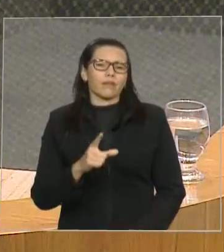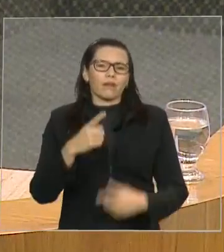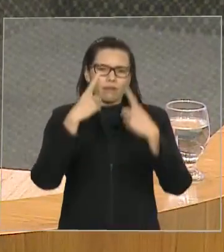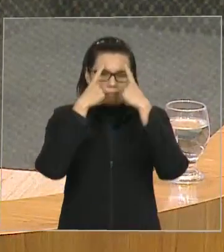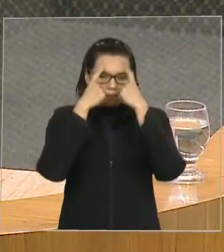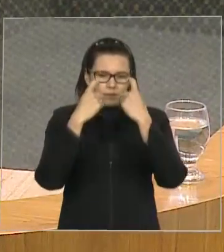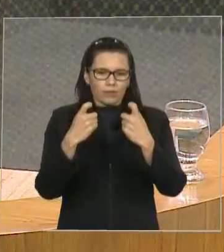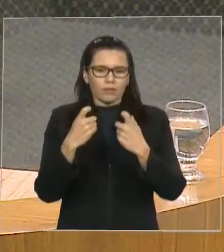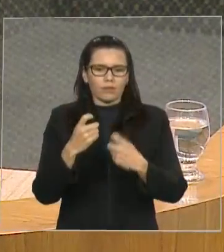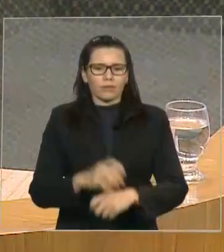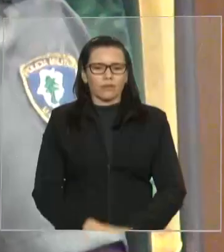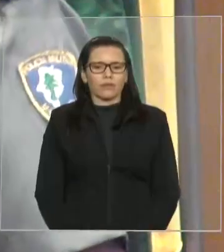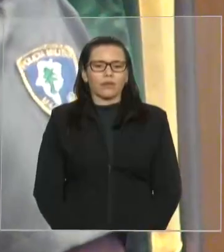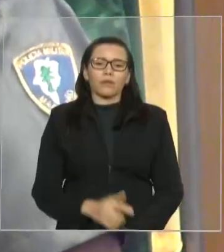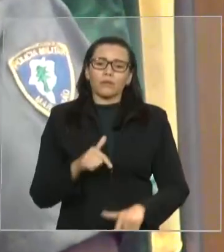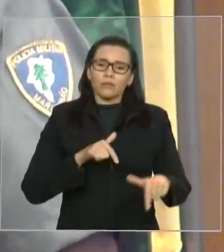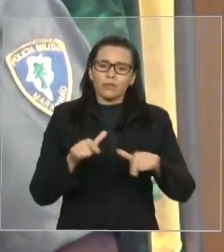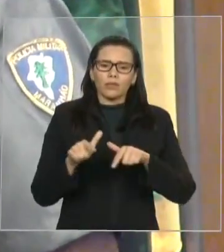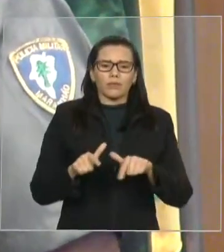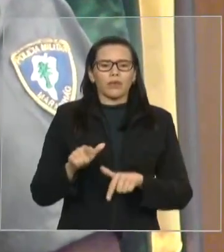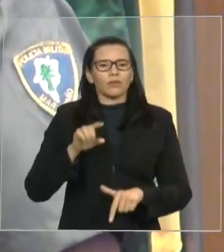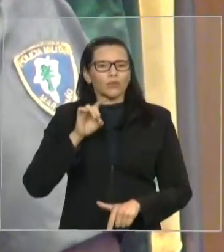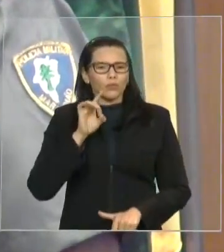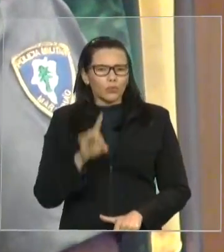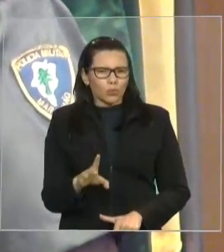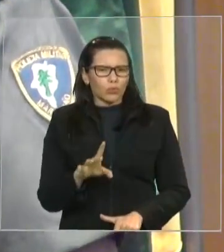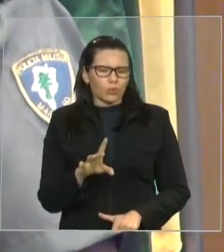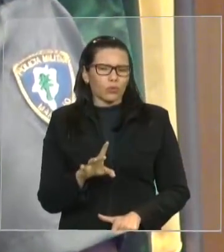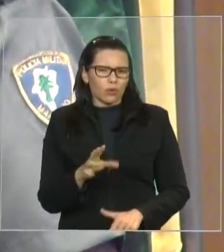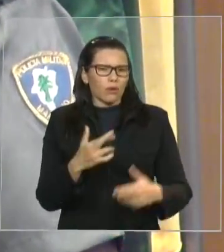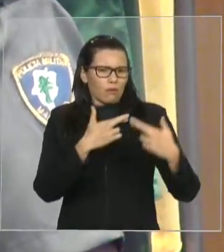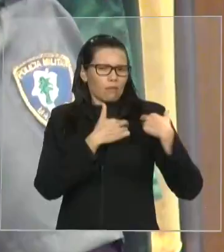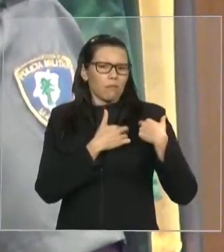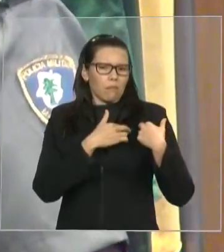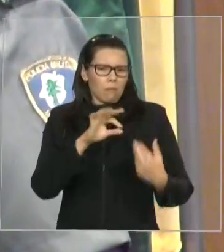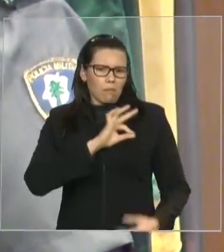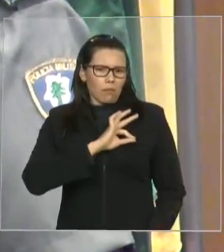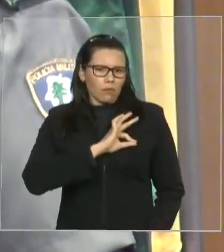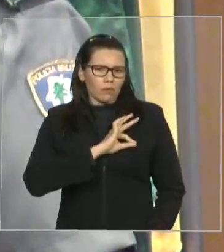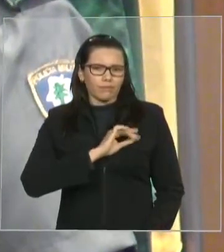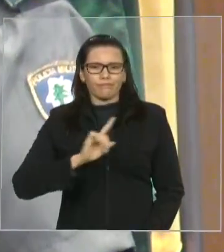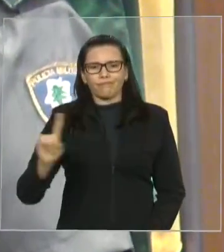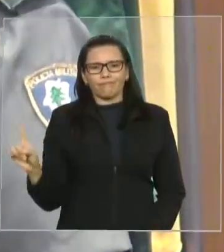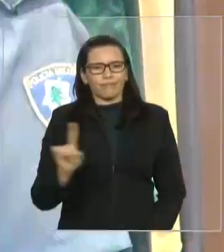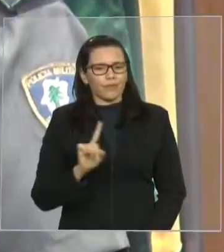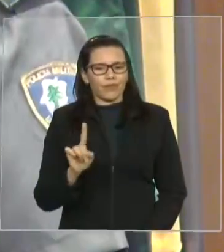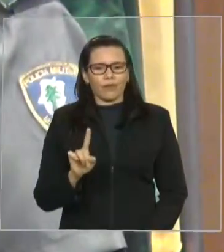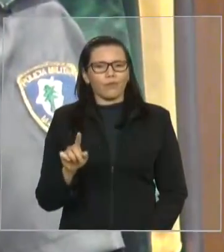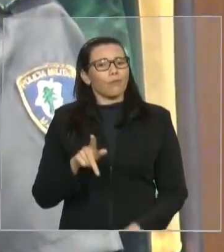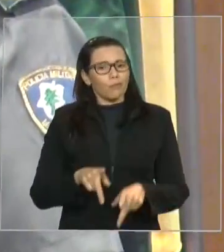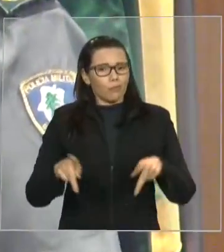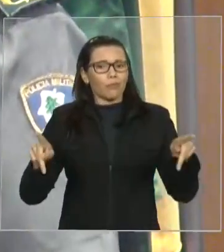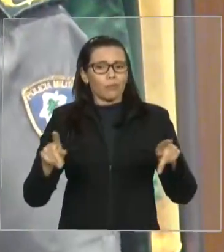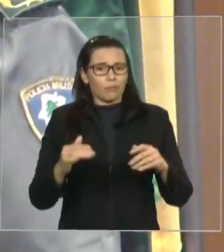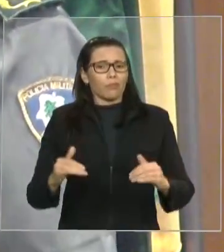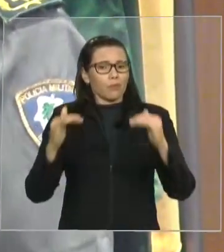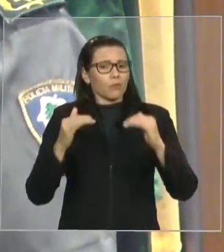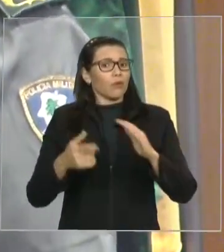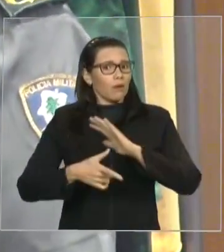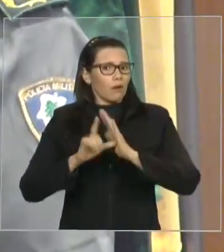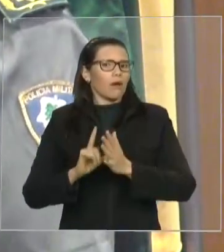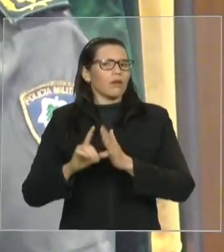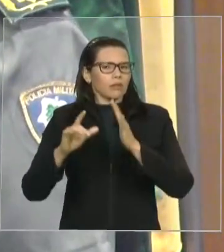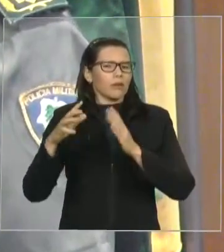feito, ele não é só Polícia Militar, é a união de todos nós, como já foi dito pelo promotor. Temos que estar junto para que a gente possa